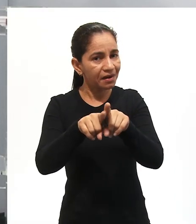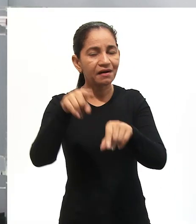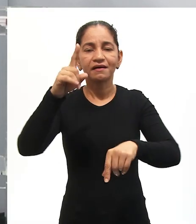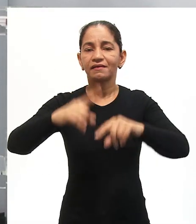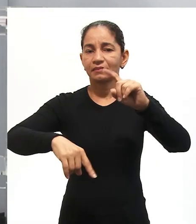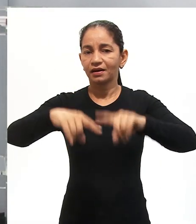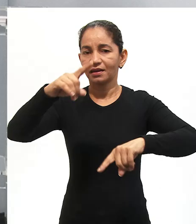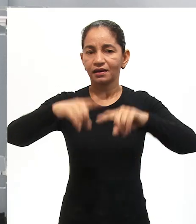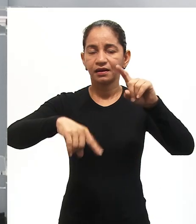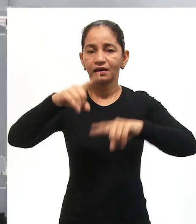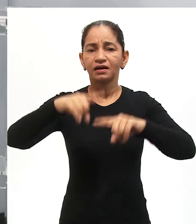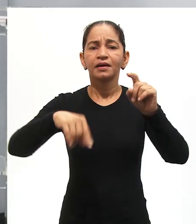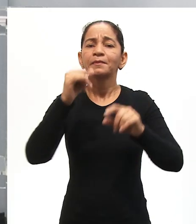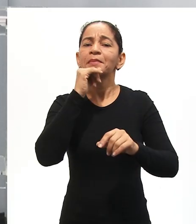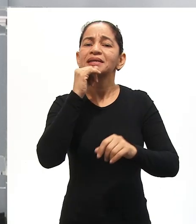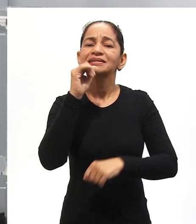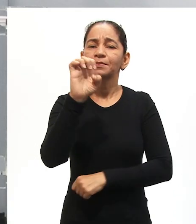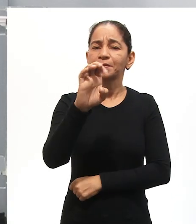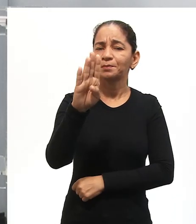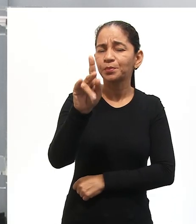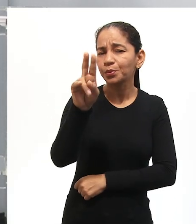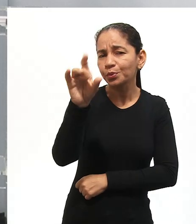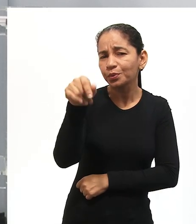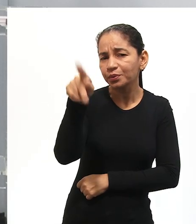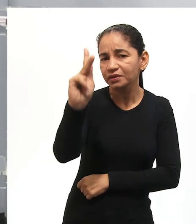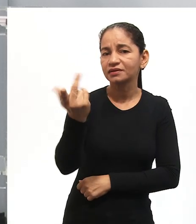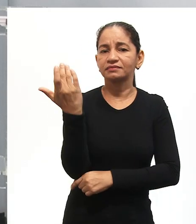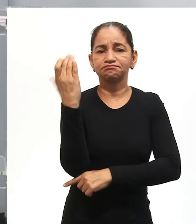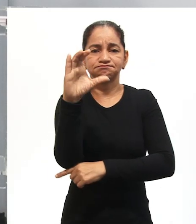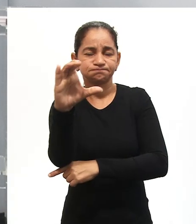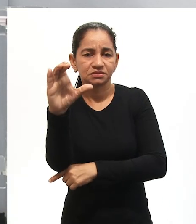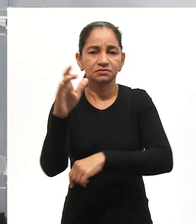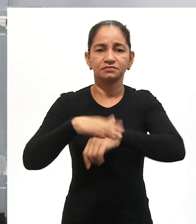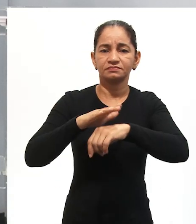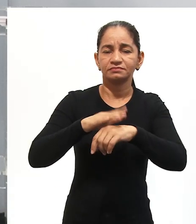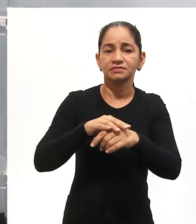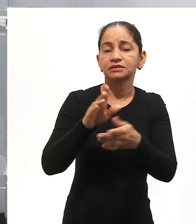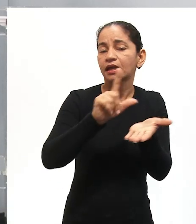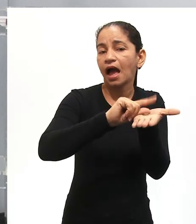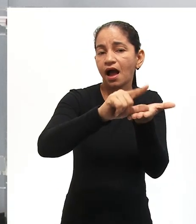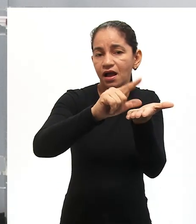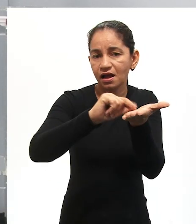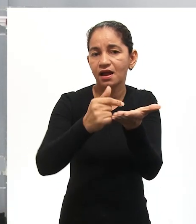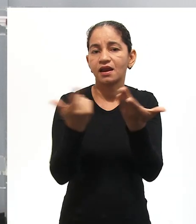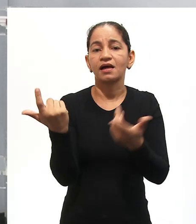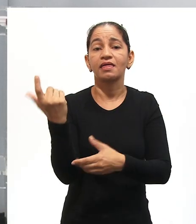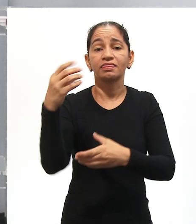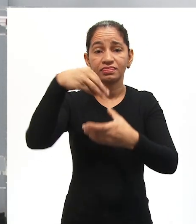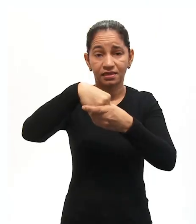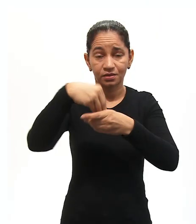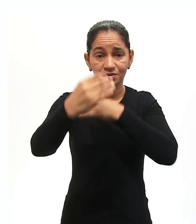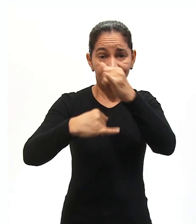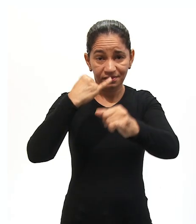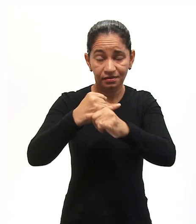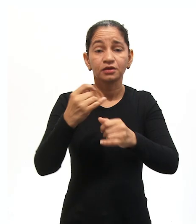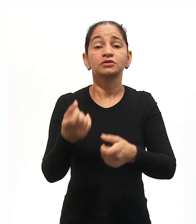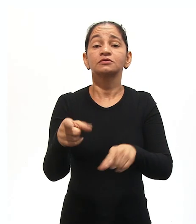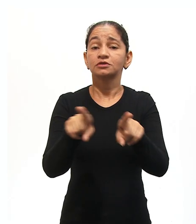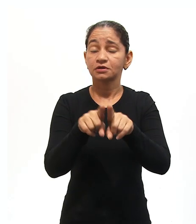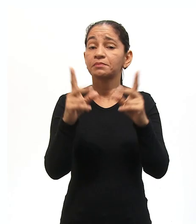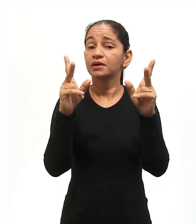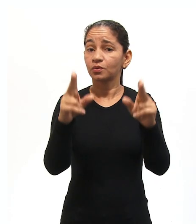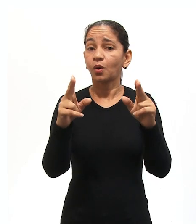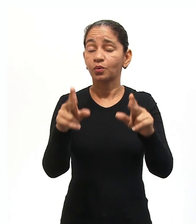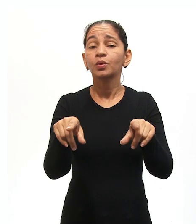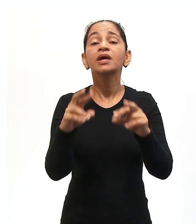materiais disponíveis, o e-book, as questões, que tenham coerência com o que ele está estudando. Ser tratado